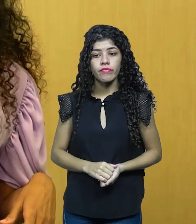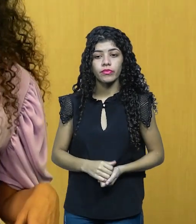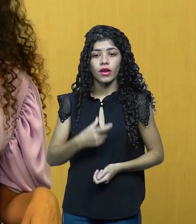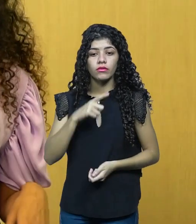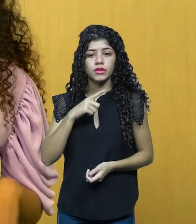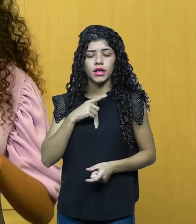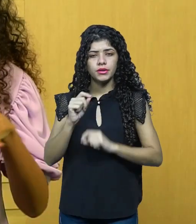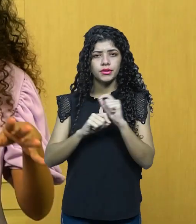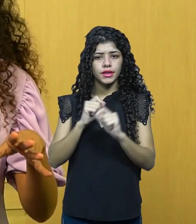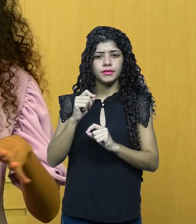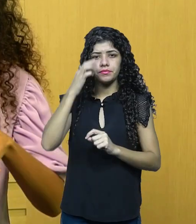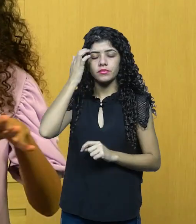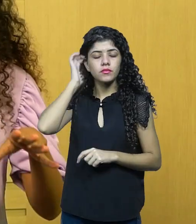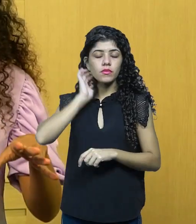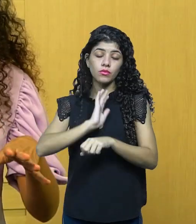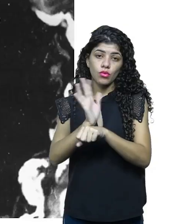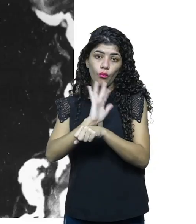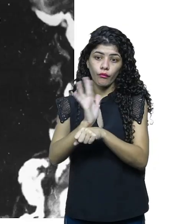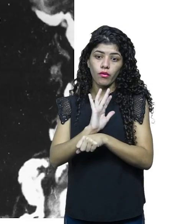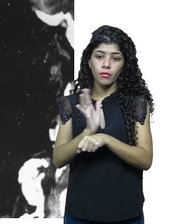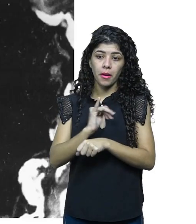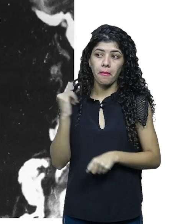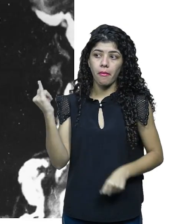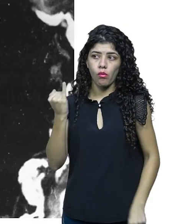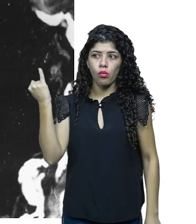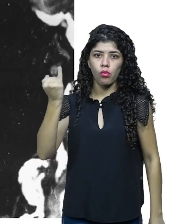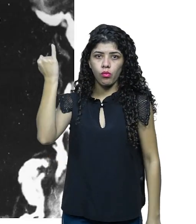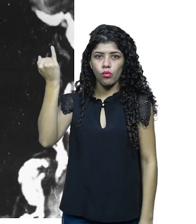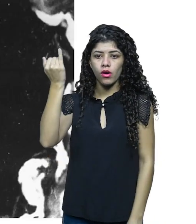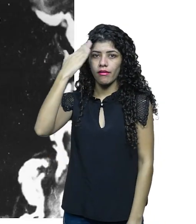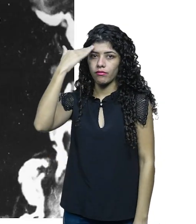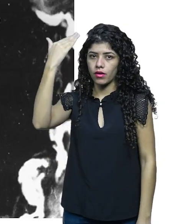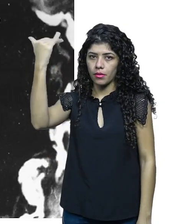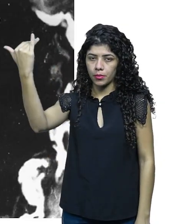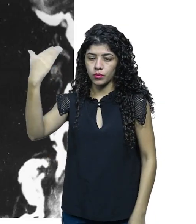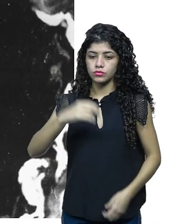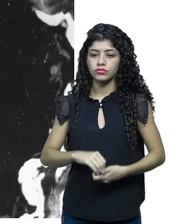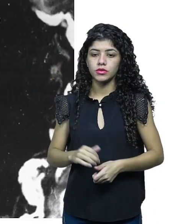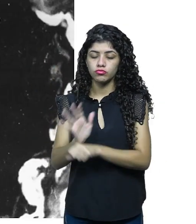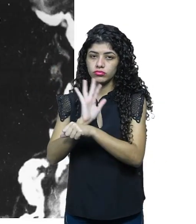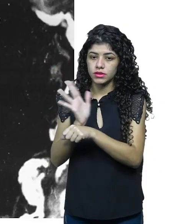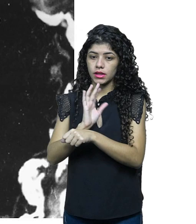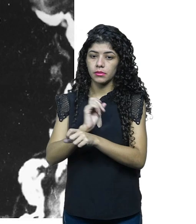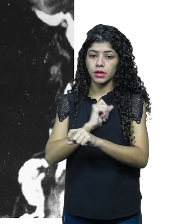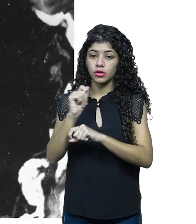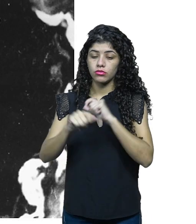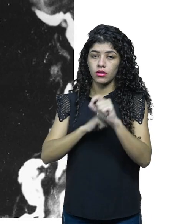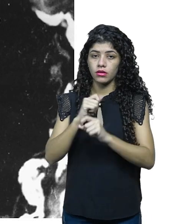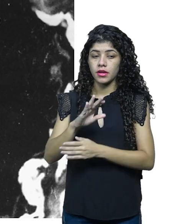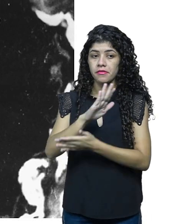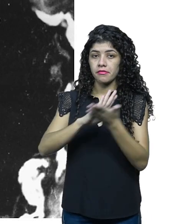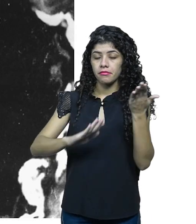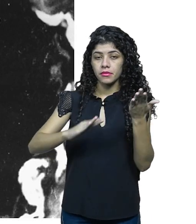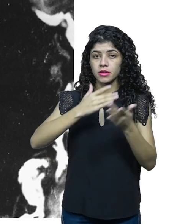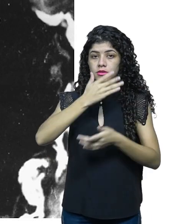uma caption desse filme que é bem famoso, dos primórdios do cinema, do Georges Méliès, que é A Viagem do Homem